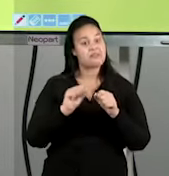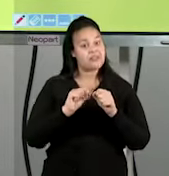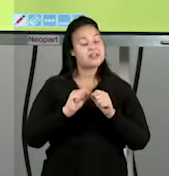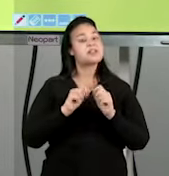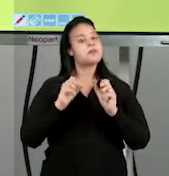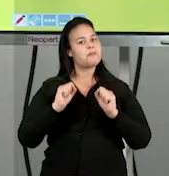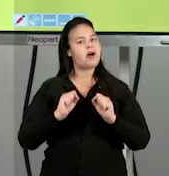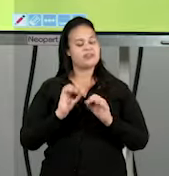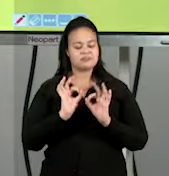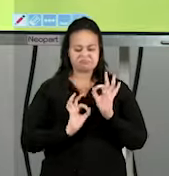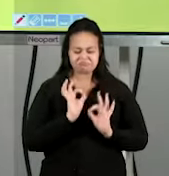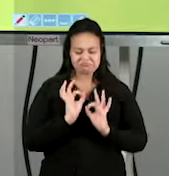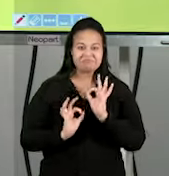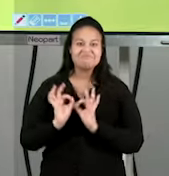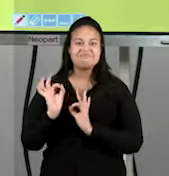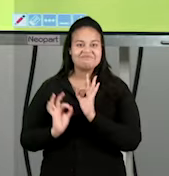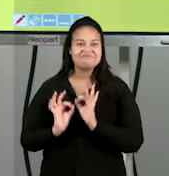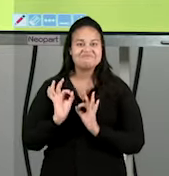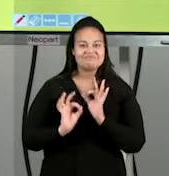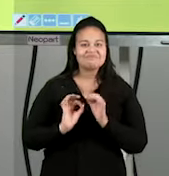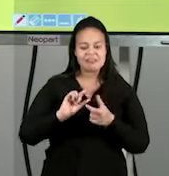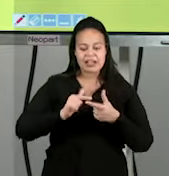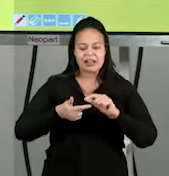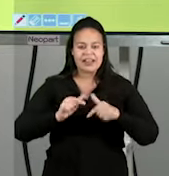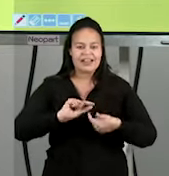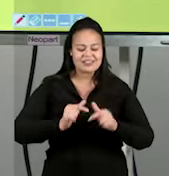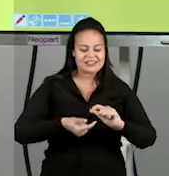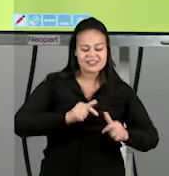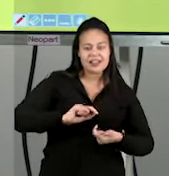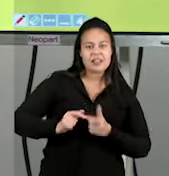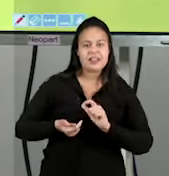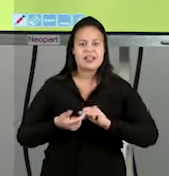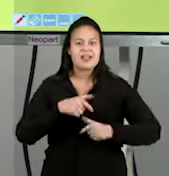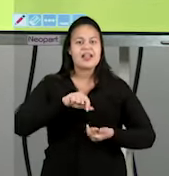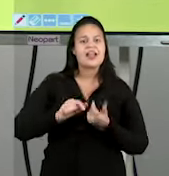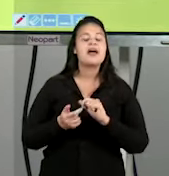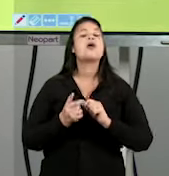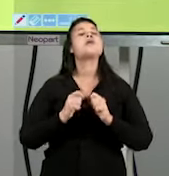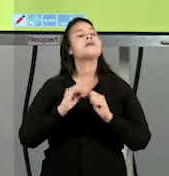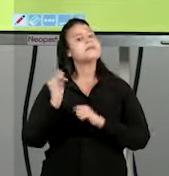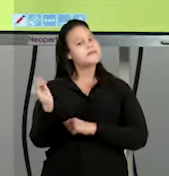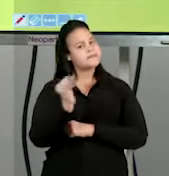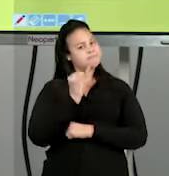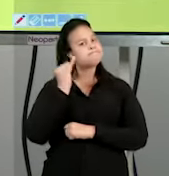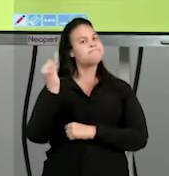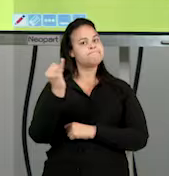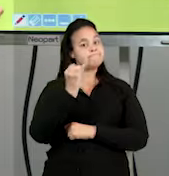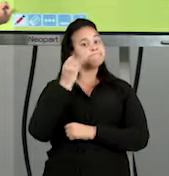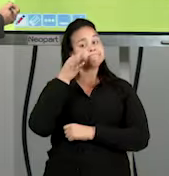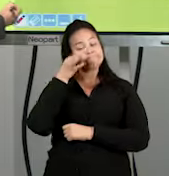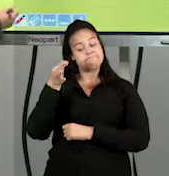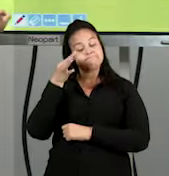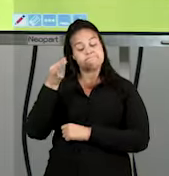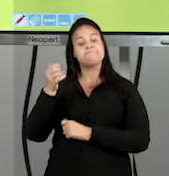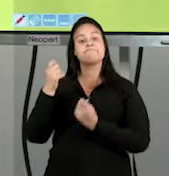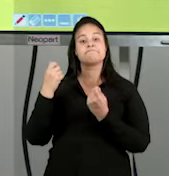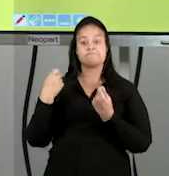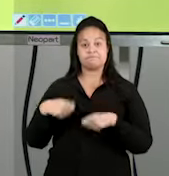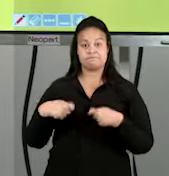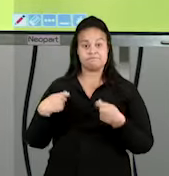esses desenhos dos polígonos regulares, né? Isso é muito importante aí vocês observarem